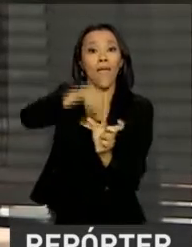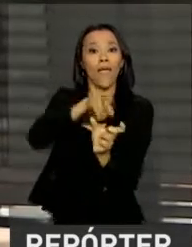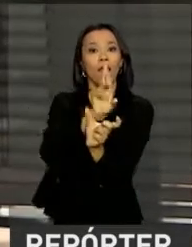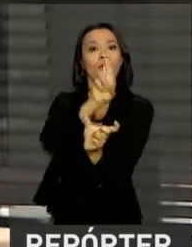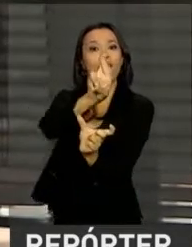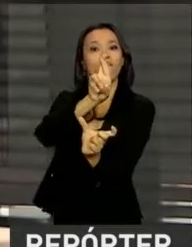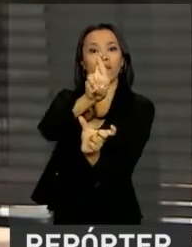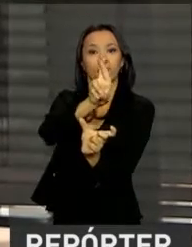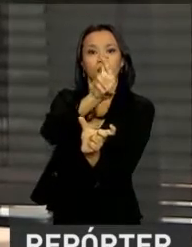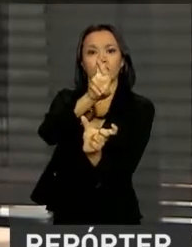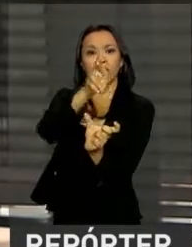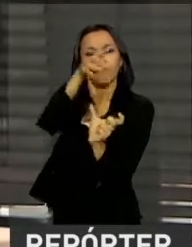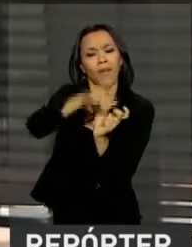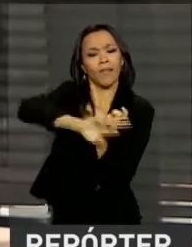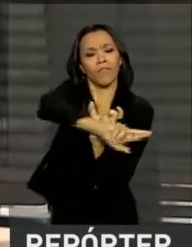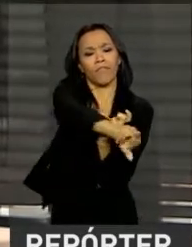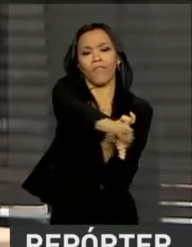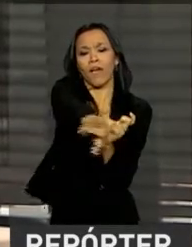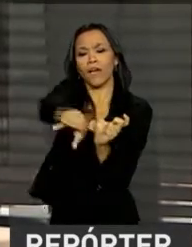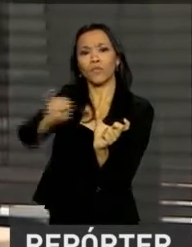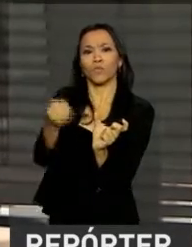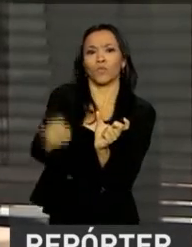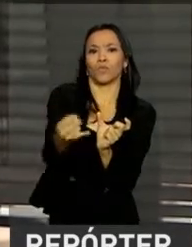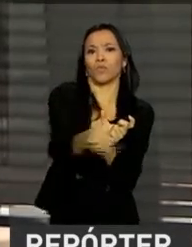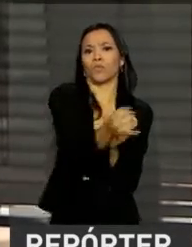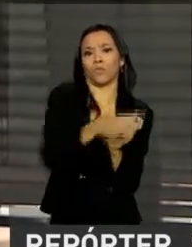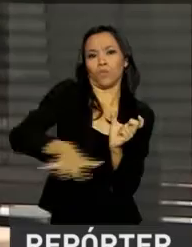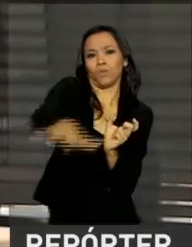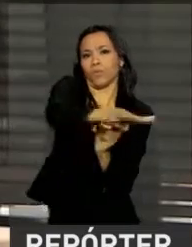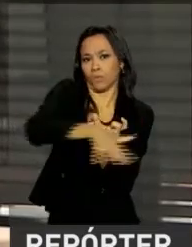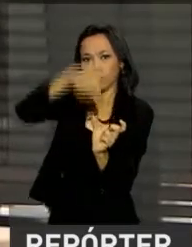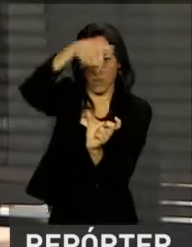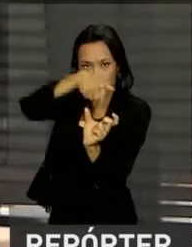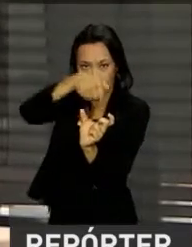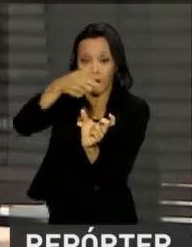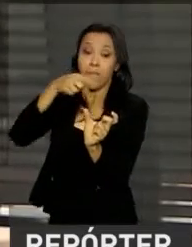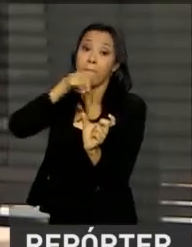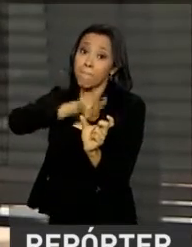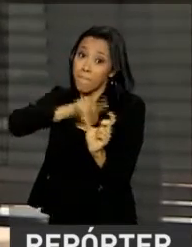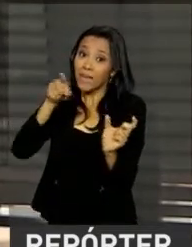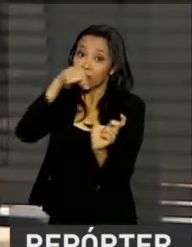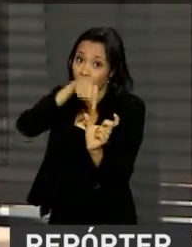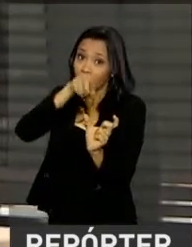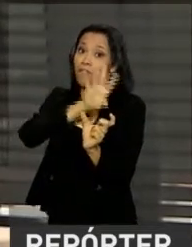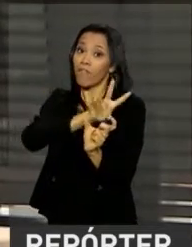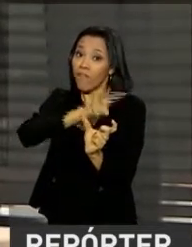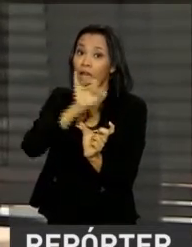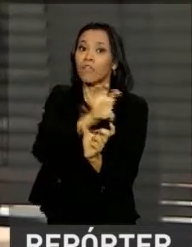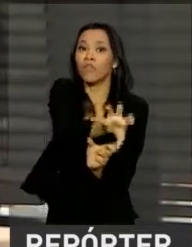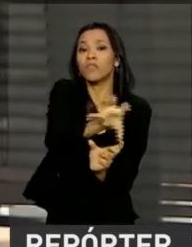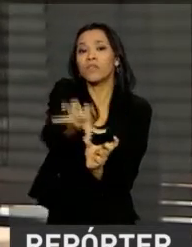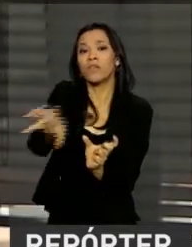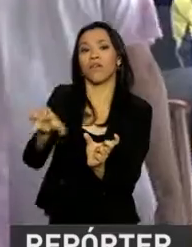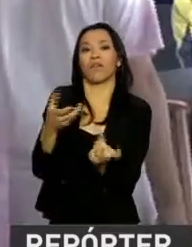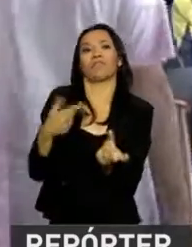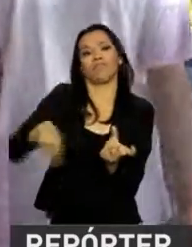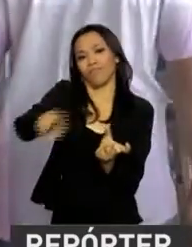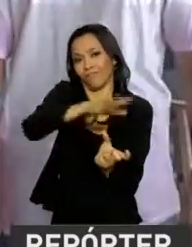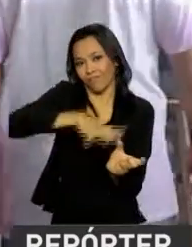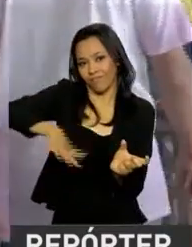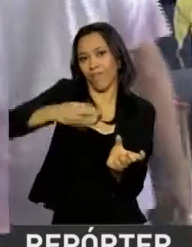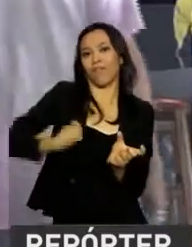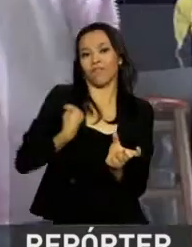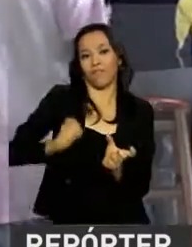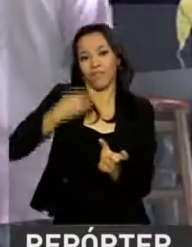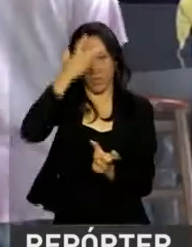decisões é não apenas do ponto de vista econômico mas que vai influenciar a vida de todos os brasileiros e com